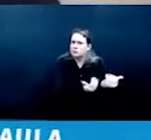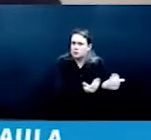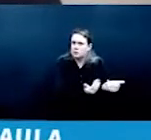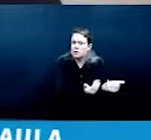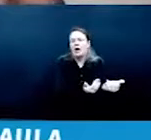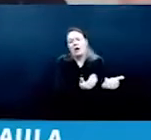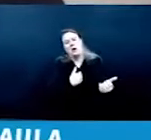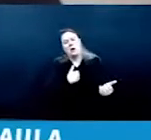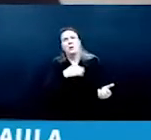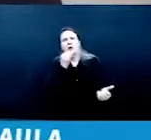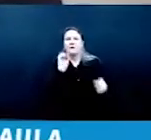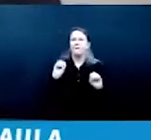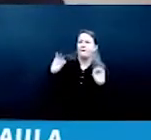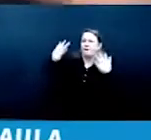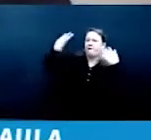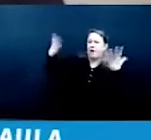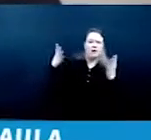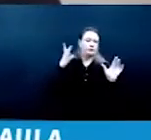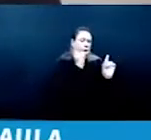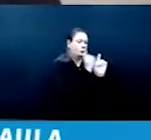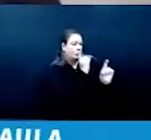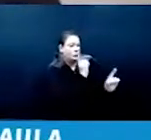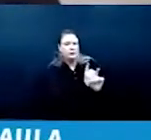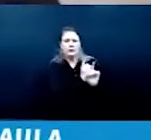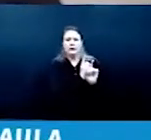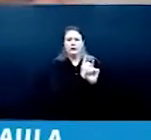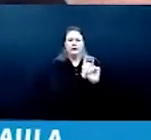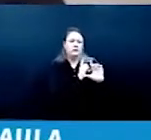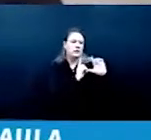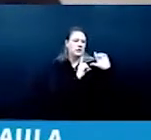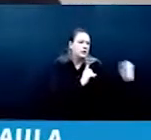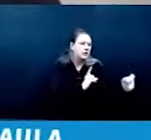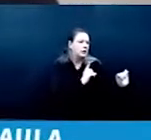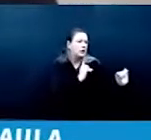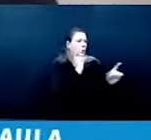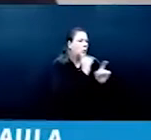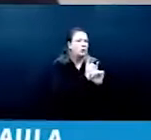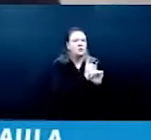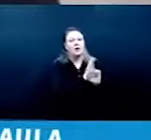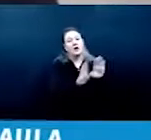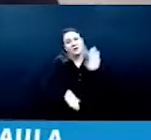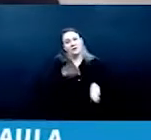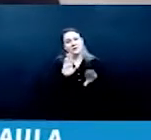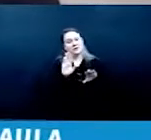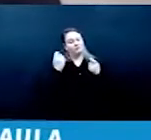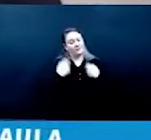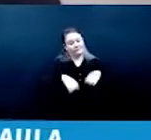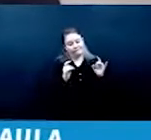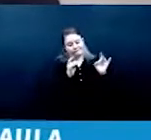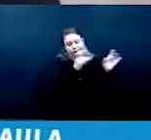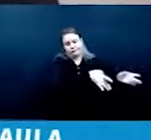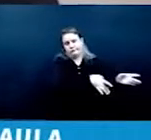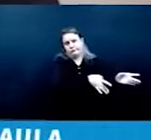é jovem, é festa, é encontro, é aquela saída, e muitas vezes você tem que abrir mão disso, por